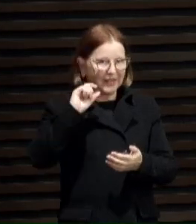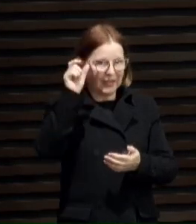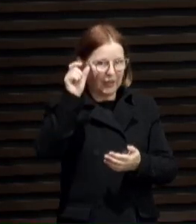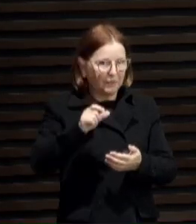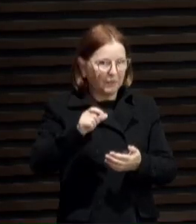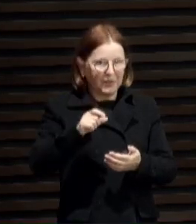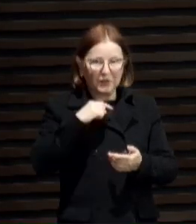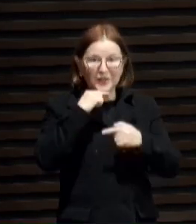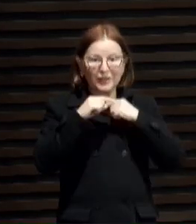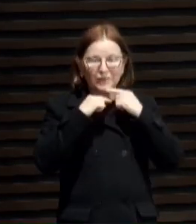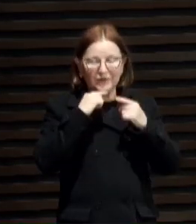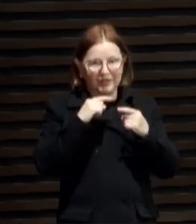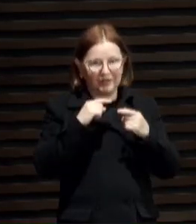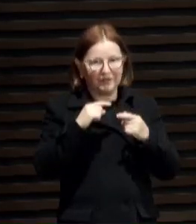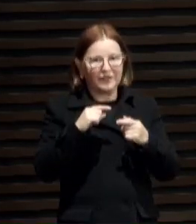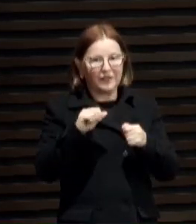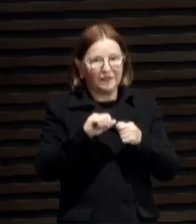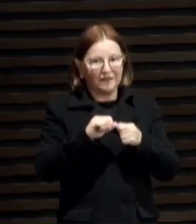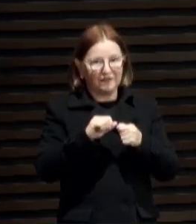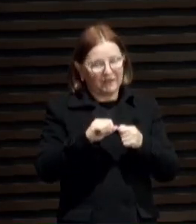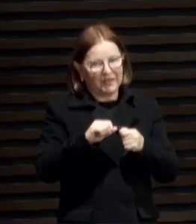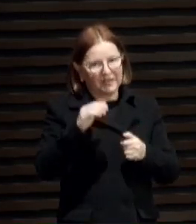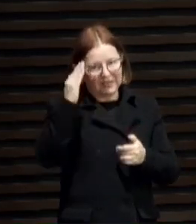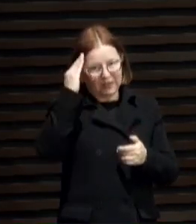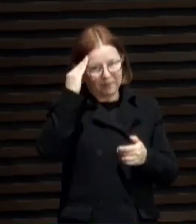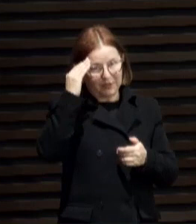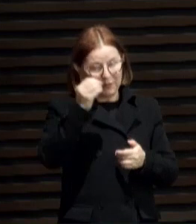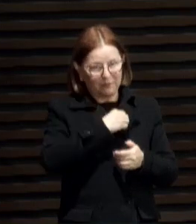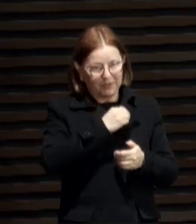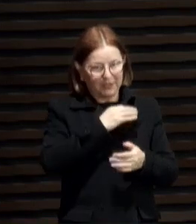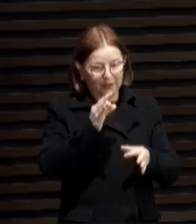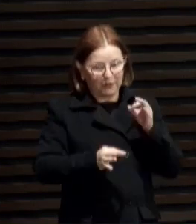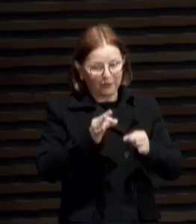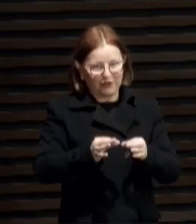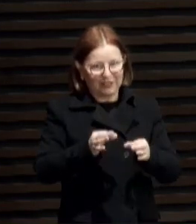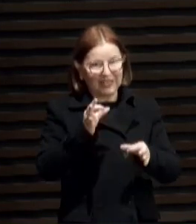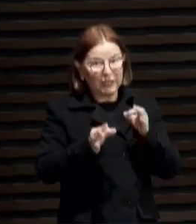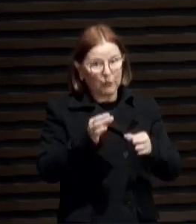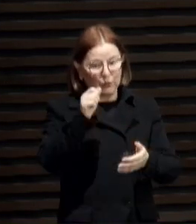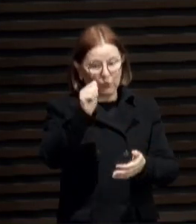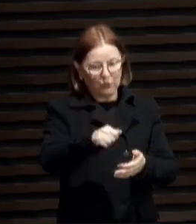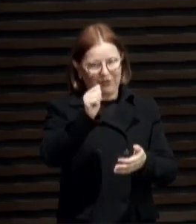justiça e do juízo. Porque esse é o trabalho do Espírito Santo.